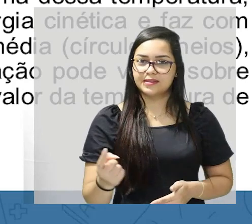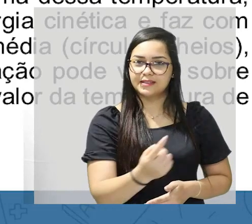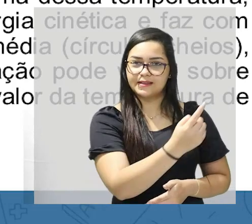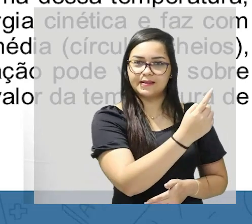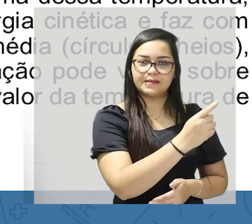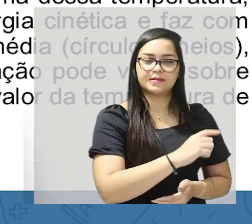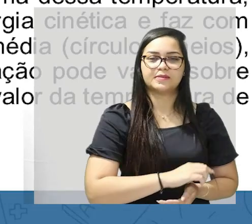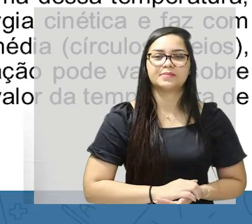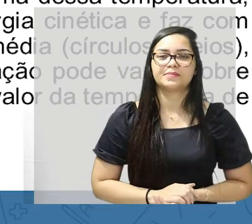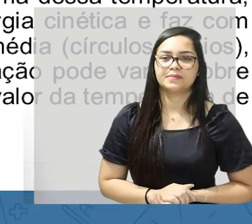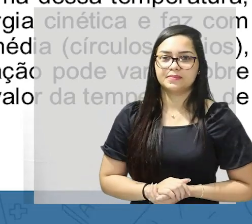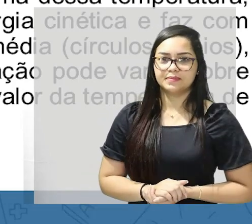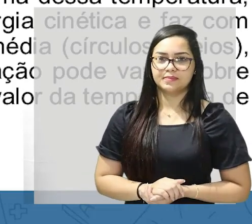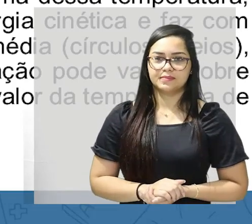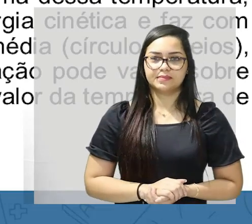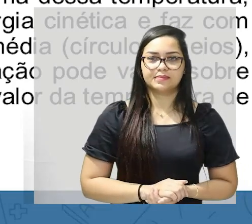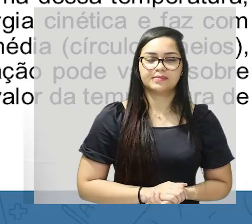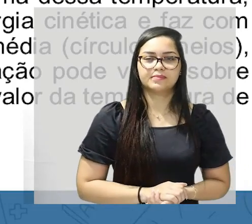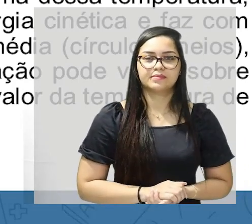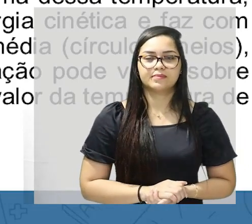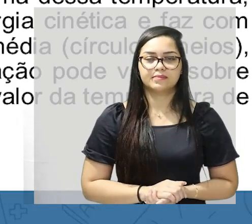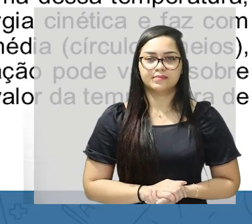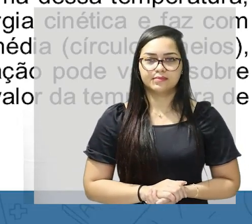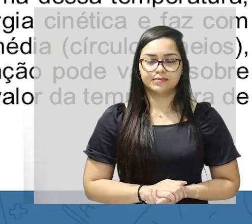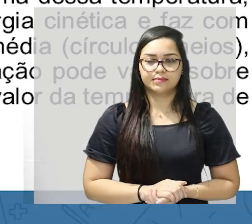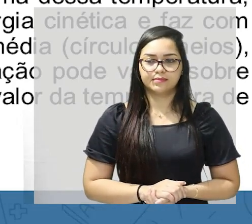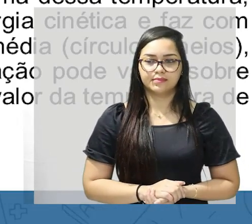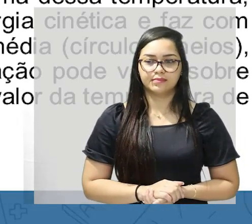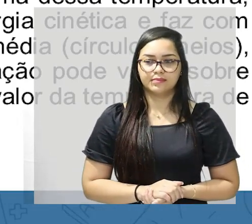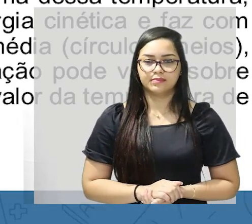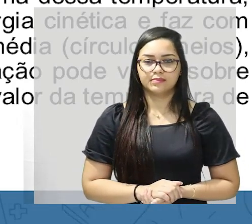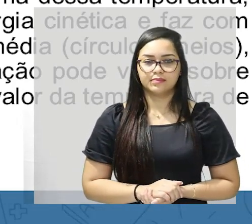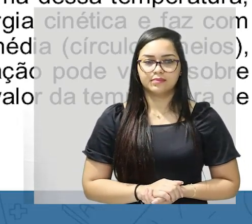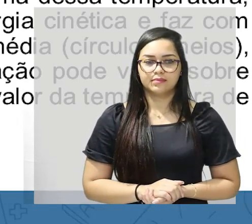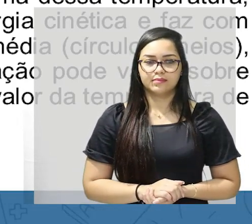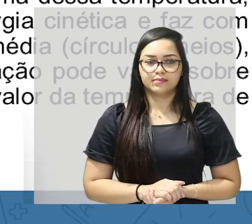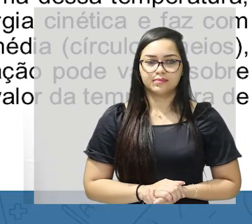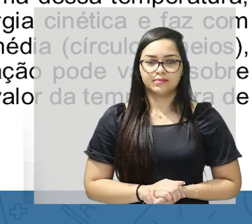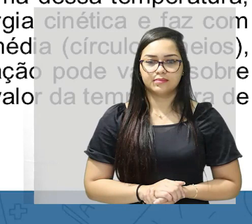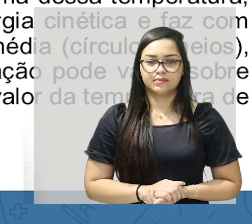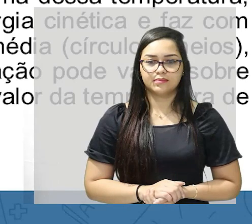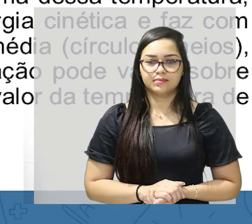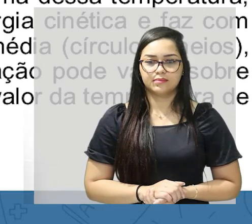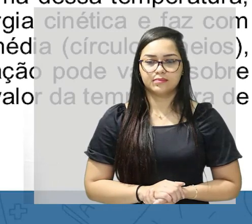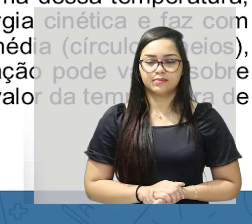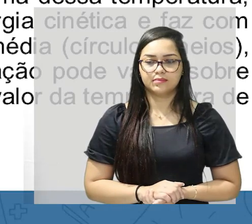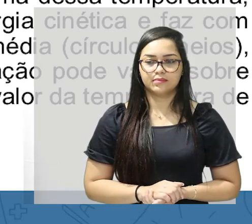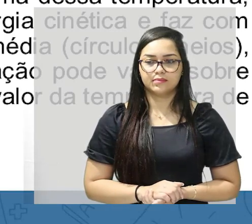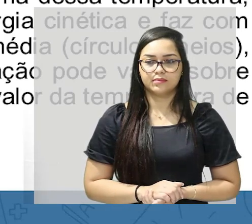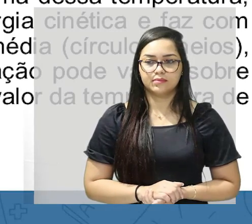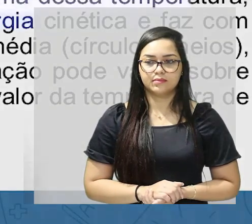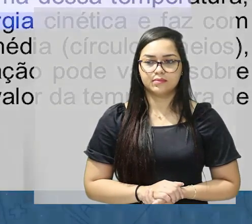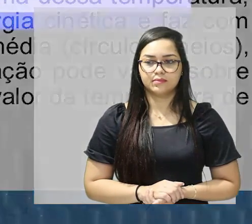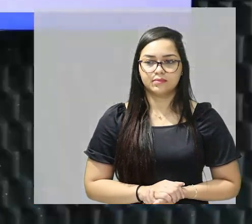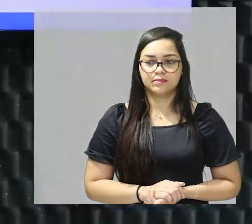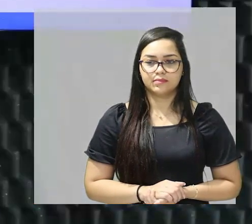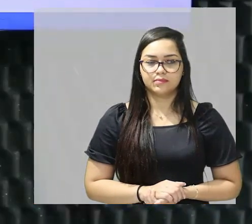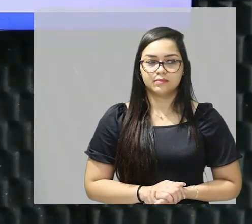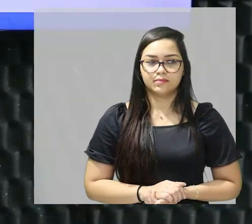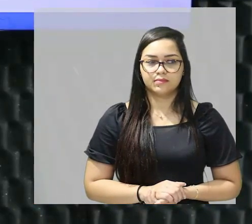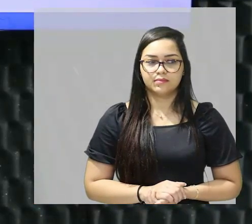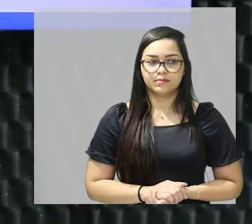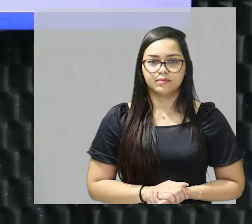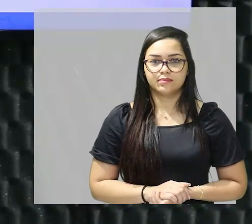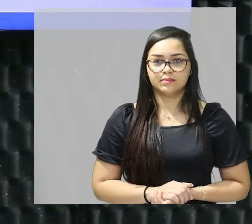interagem entre si, formando ligações que podem ser covalentes, iônicas ou metálicas. A figura apresenta